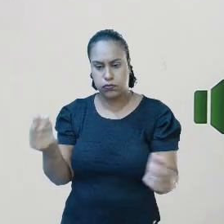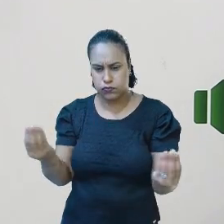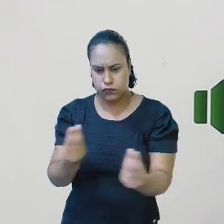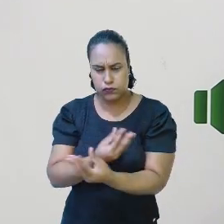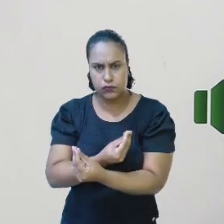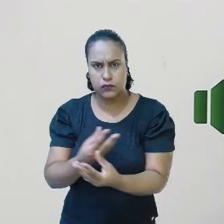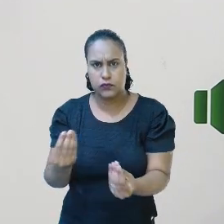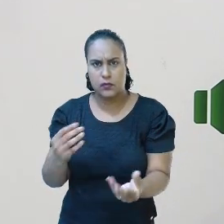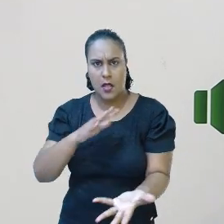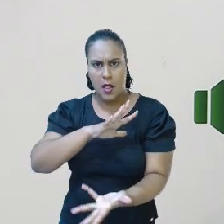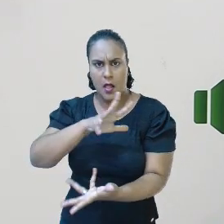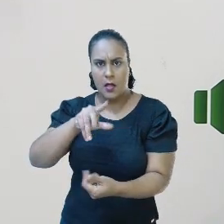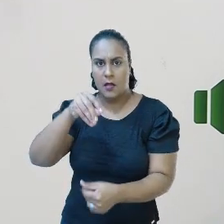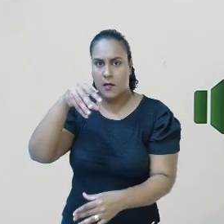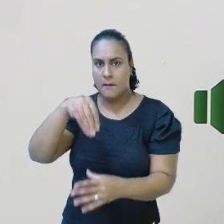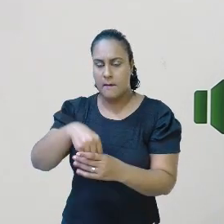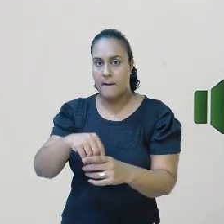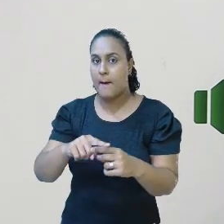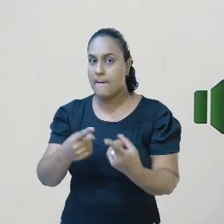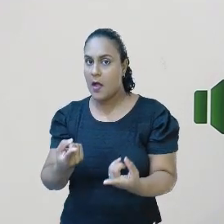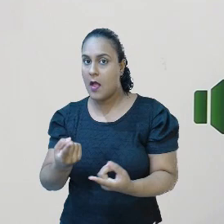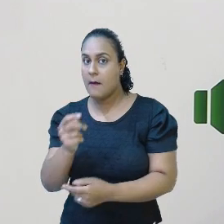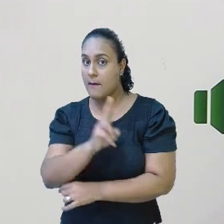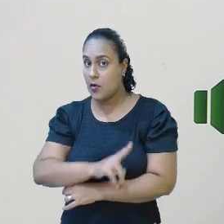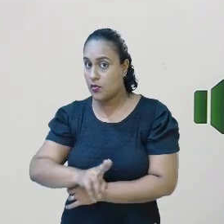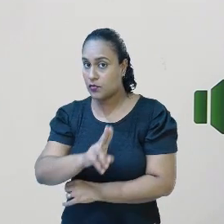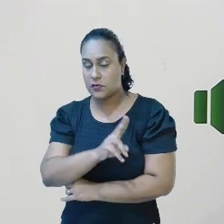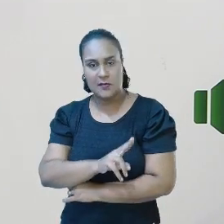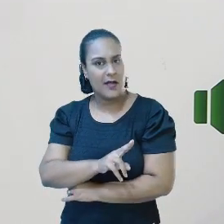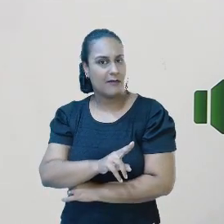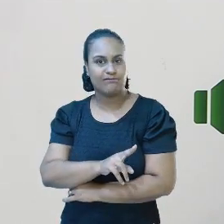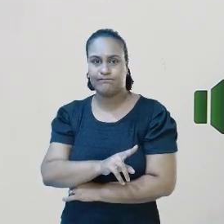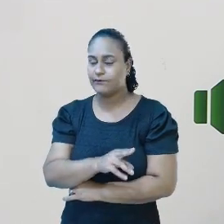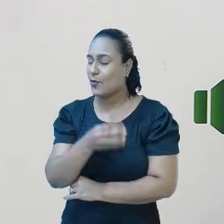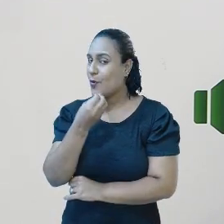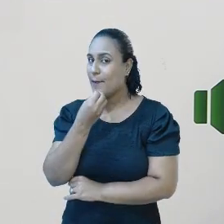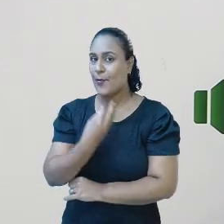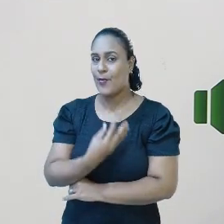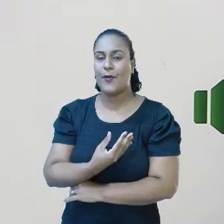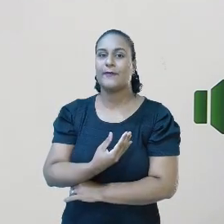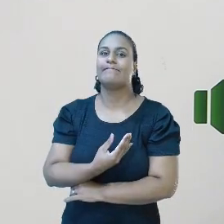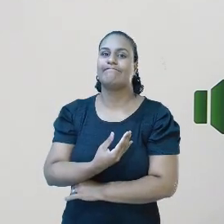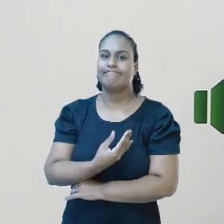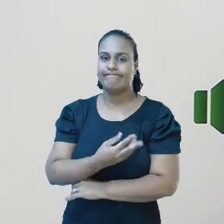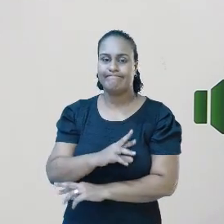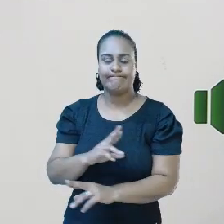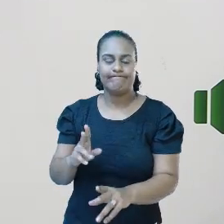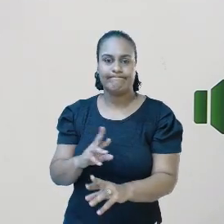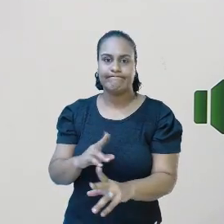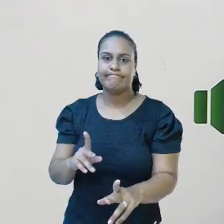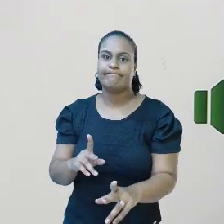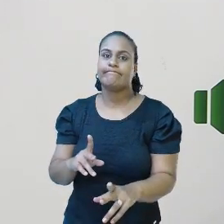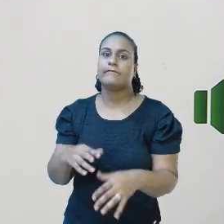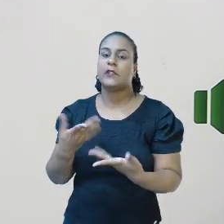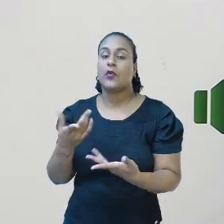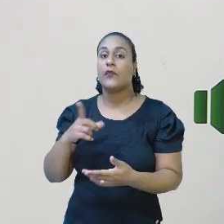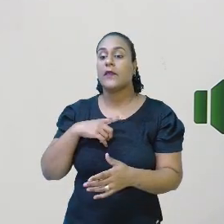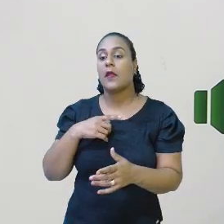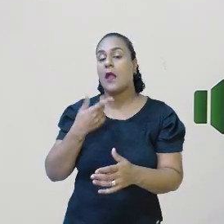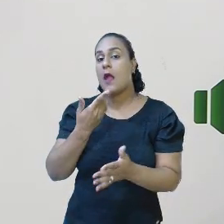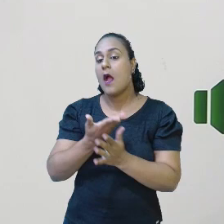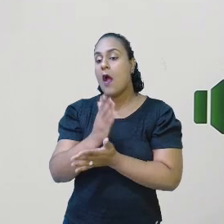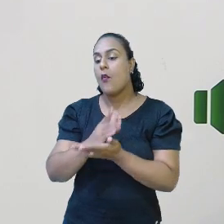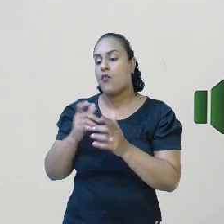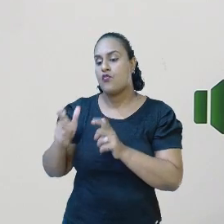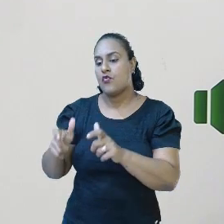que é própria para o consumo. Ou seja, em alguns ambientes nós já sofremos com racionamento, com a